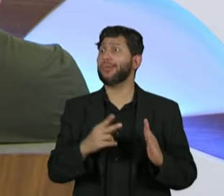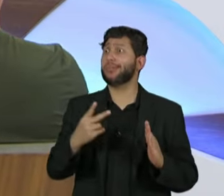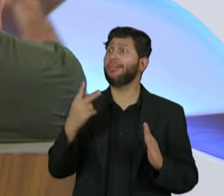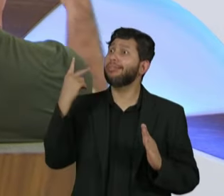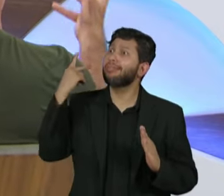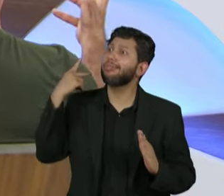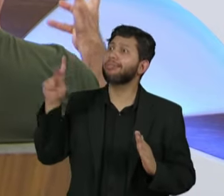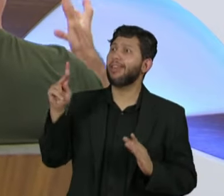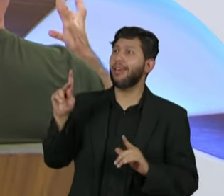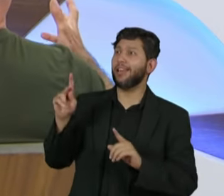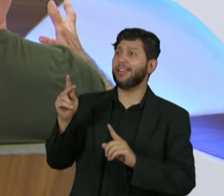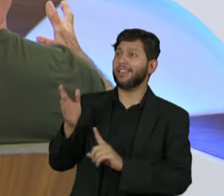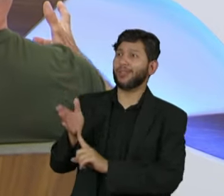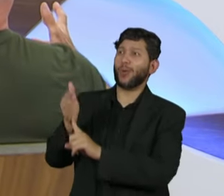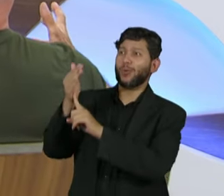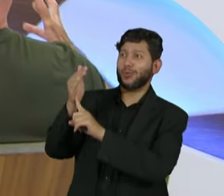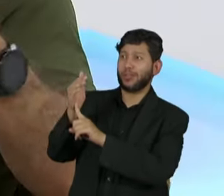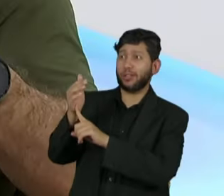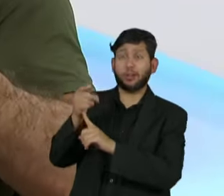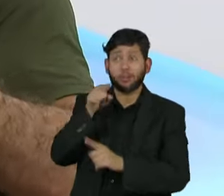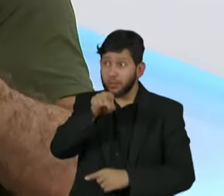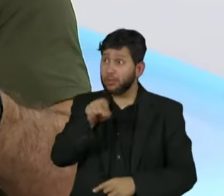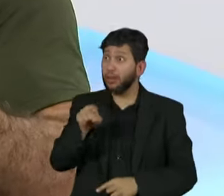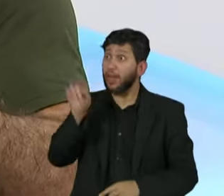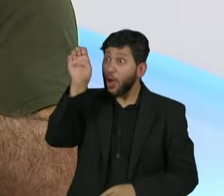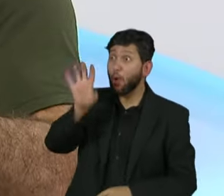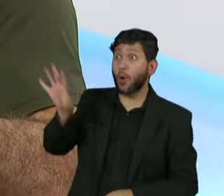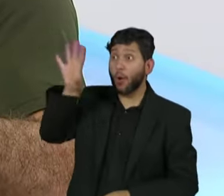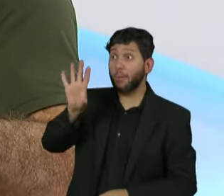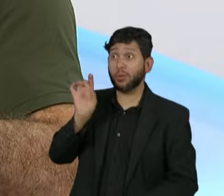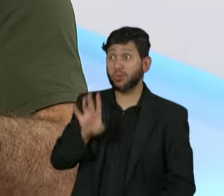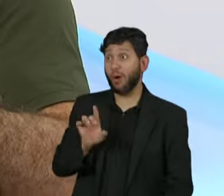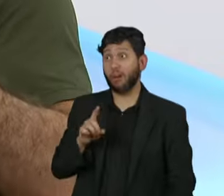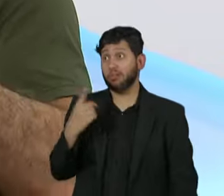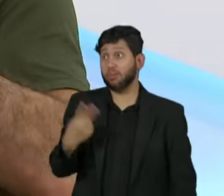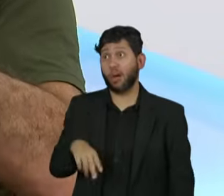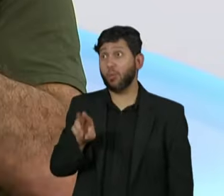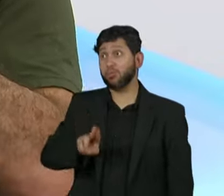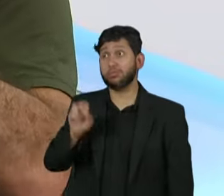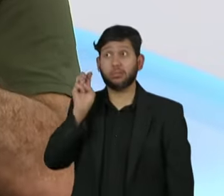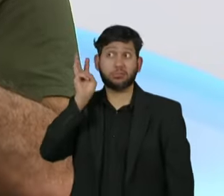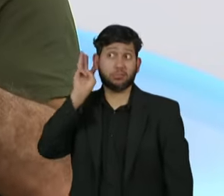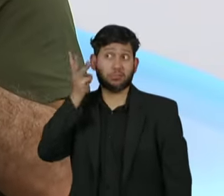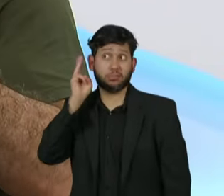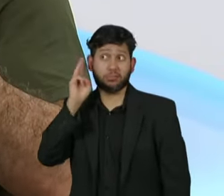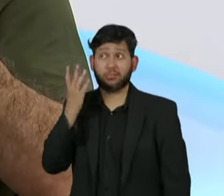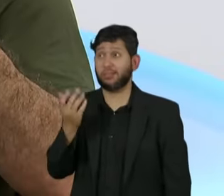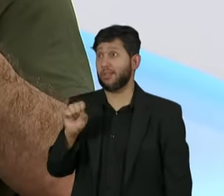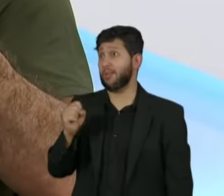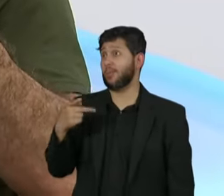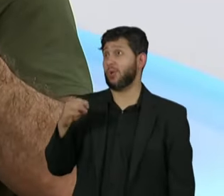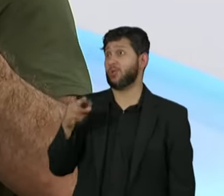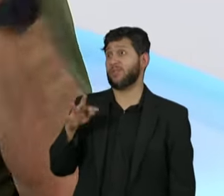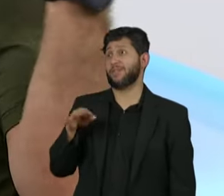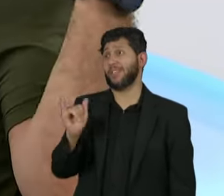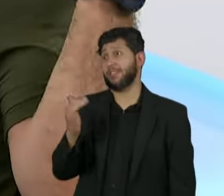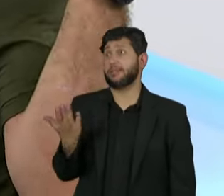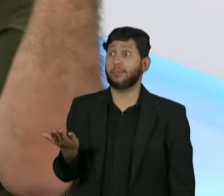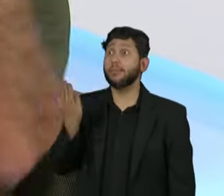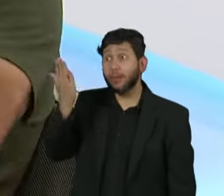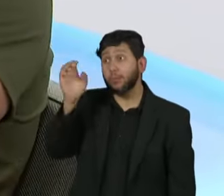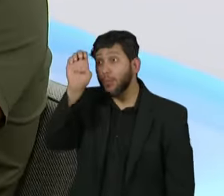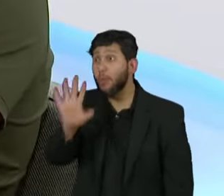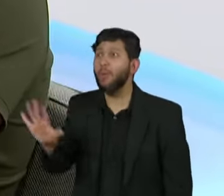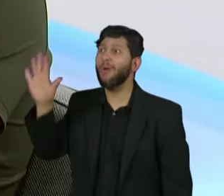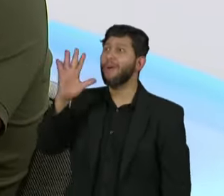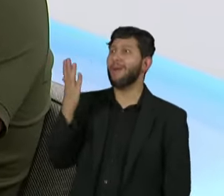plataforma digital no bolso de ninguém aqui que venda da Europa além de Spotify então de uma de múltiplas formas a Europa regula um